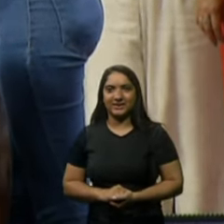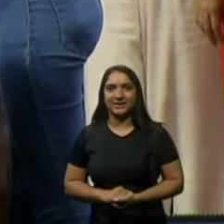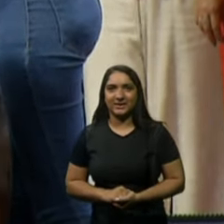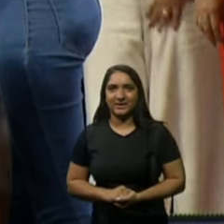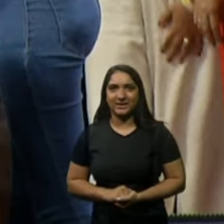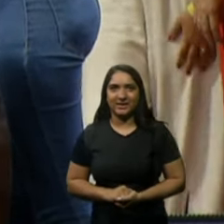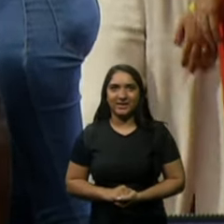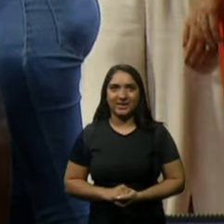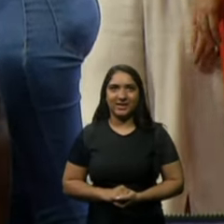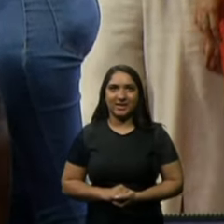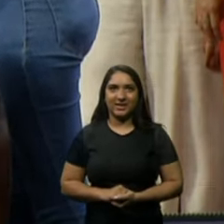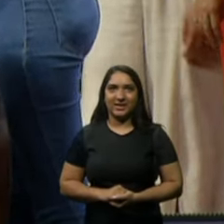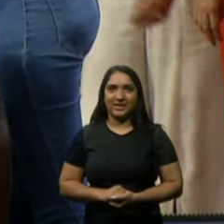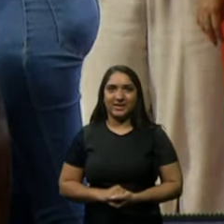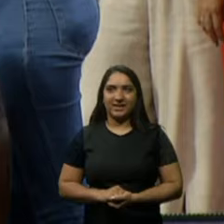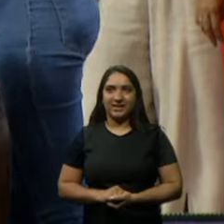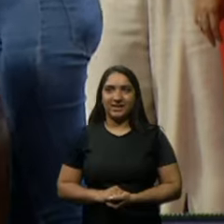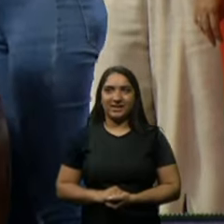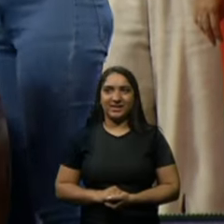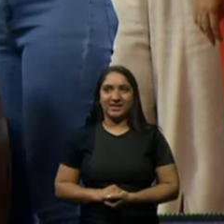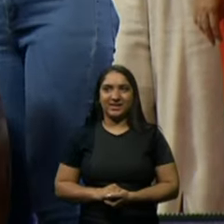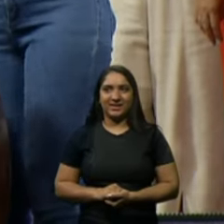E aí